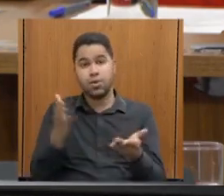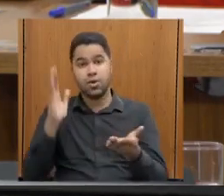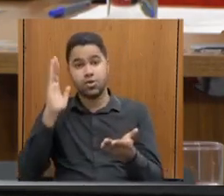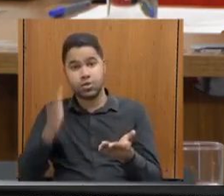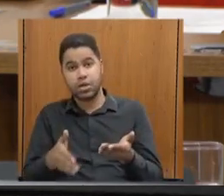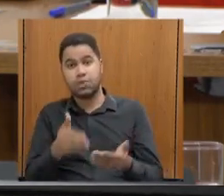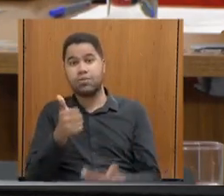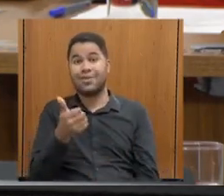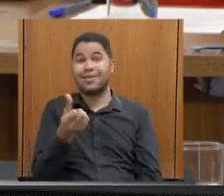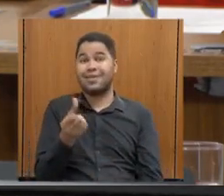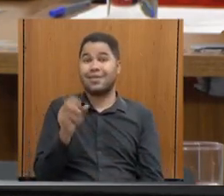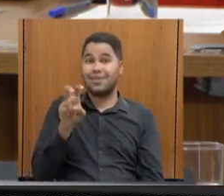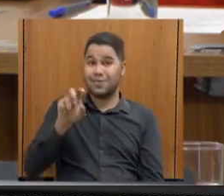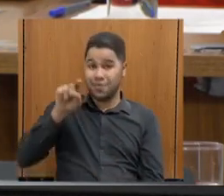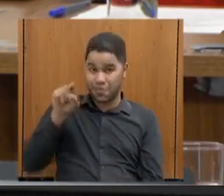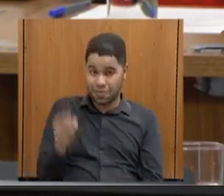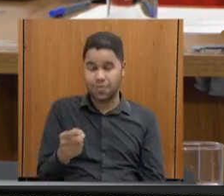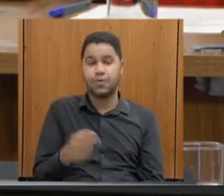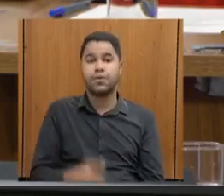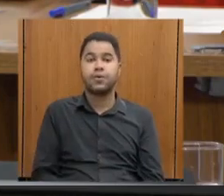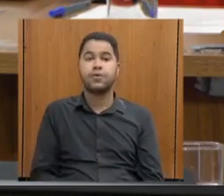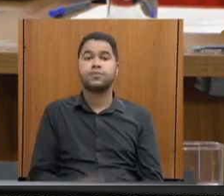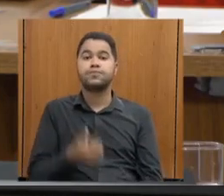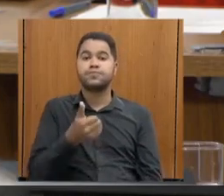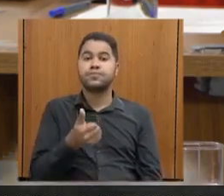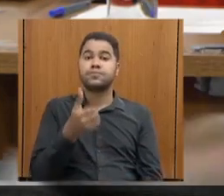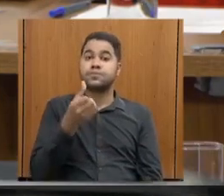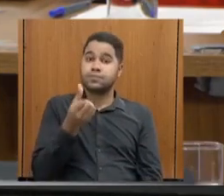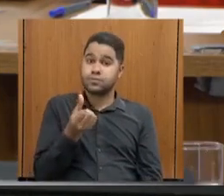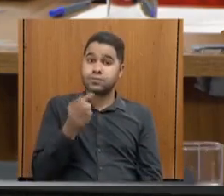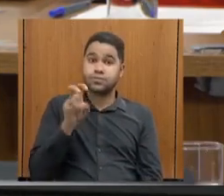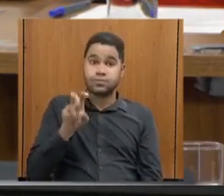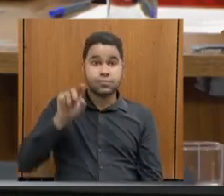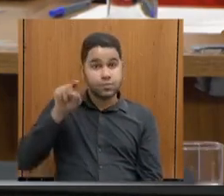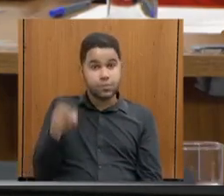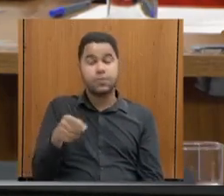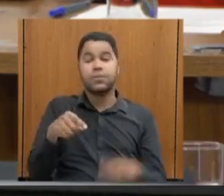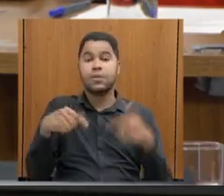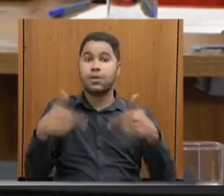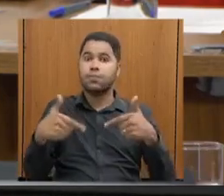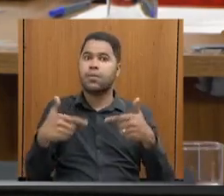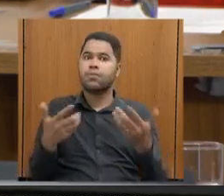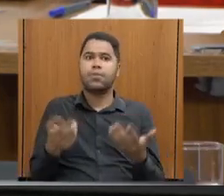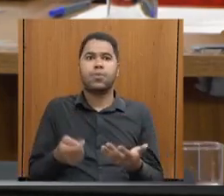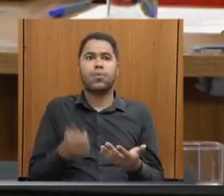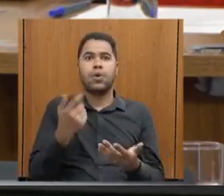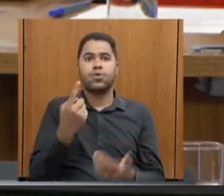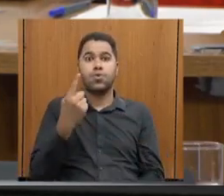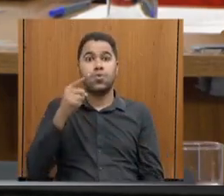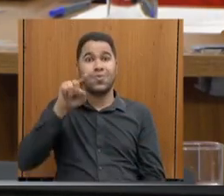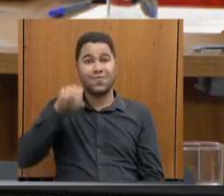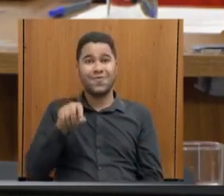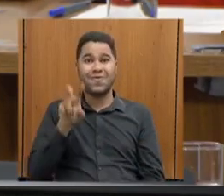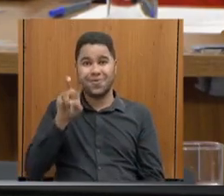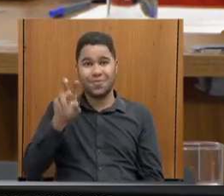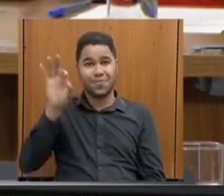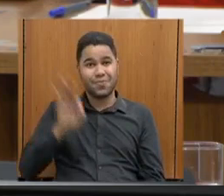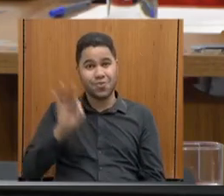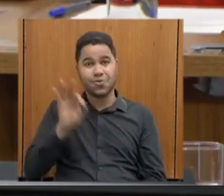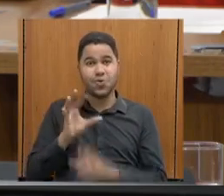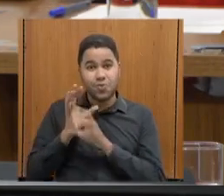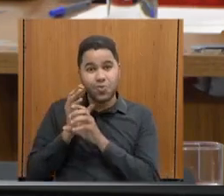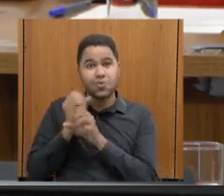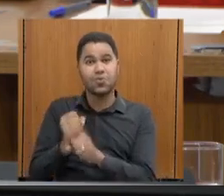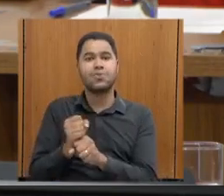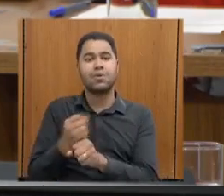165 mil tão 165 mil empregos é um número expressivo é quase e um e meio por cento do total de